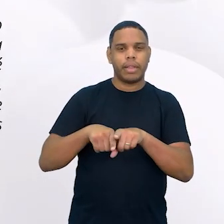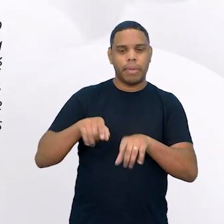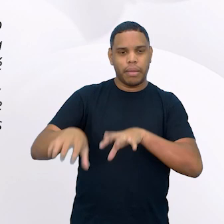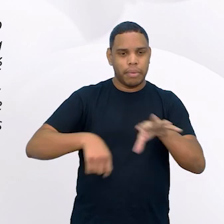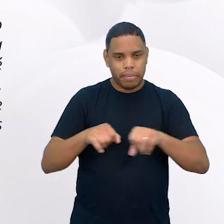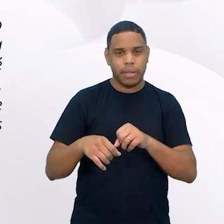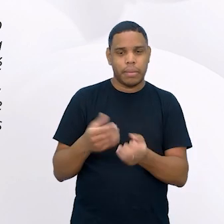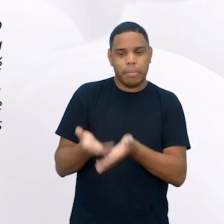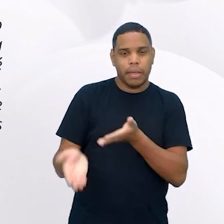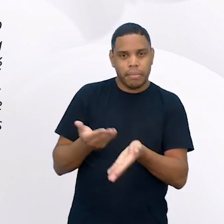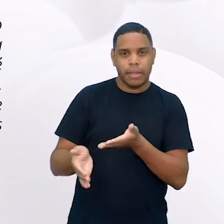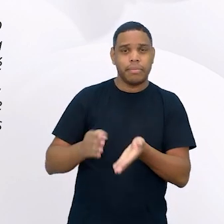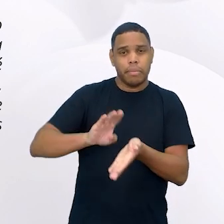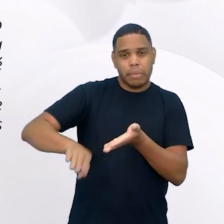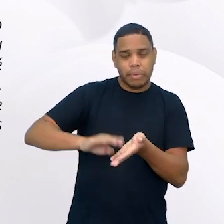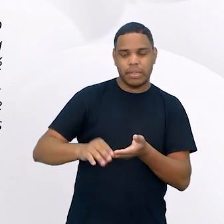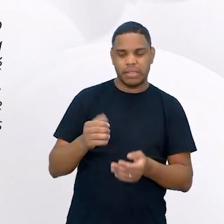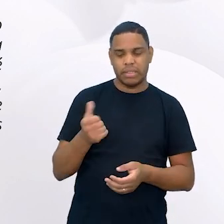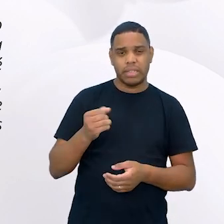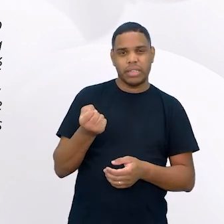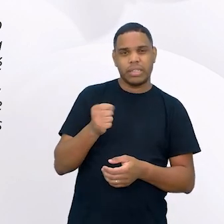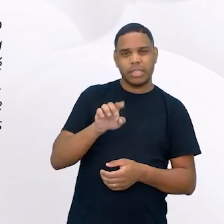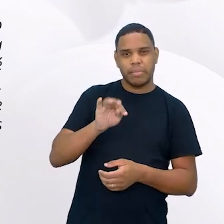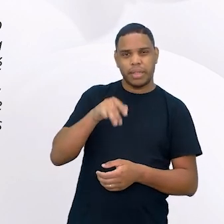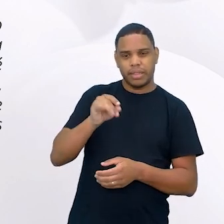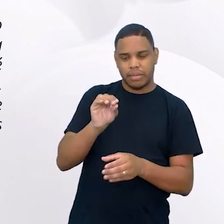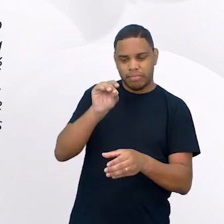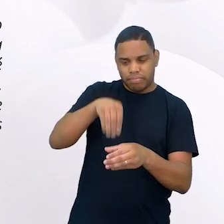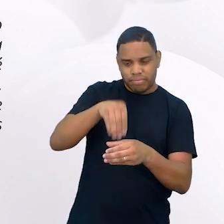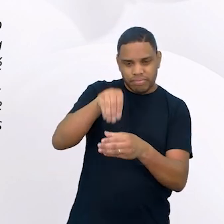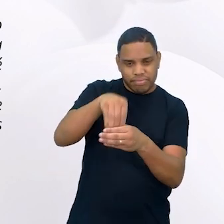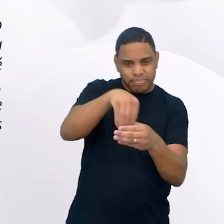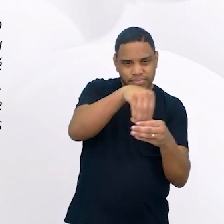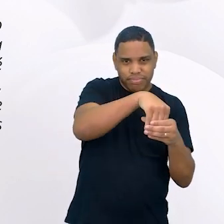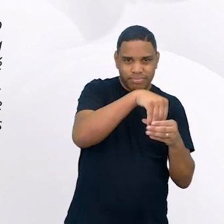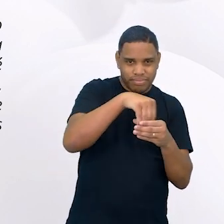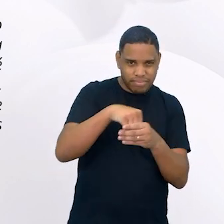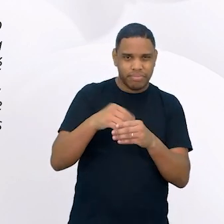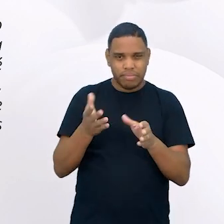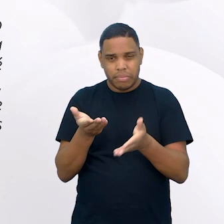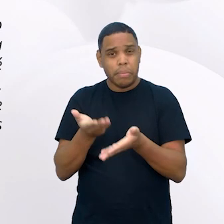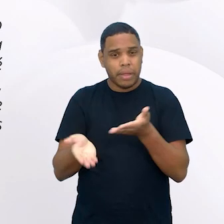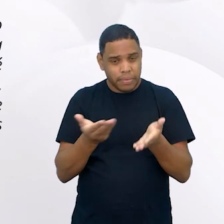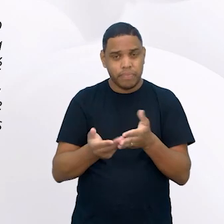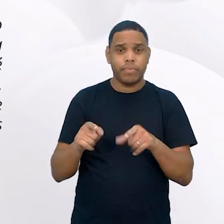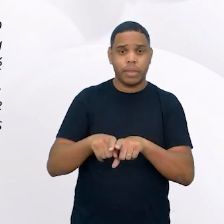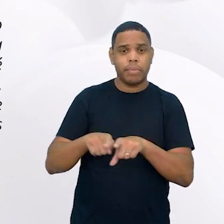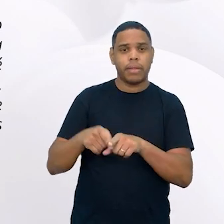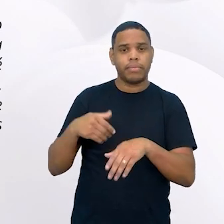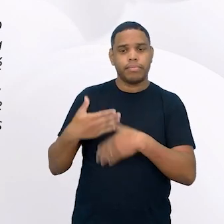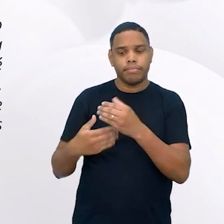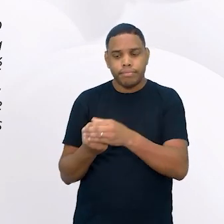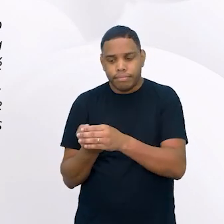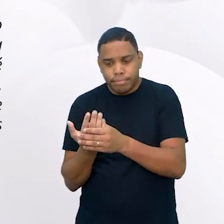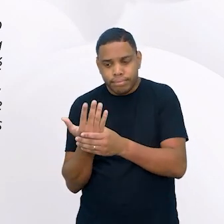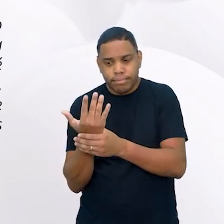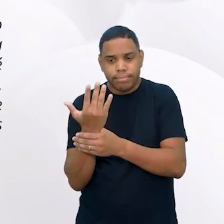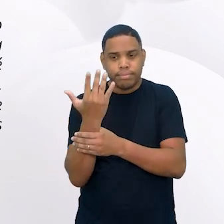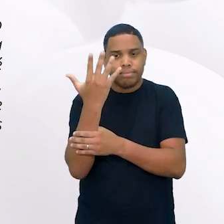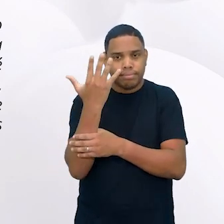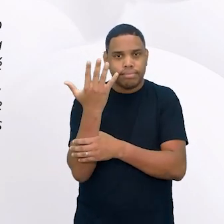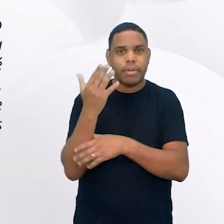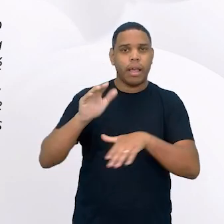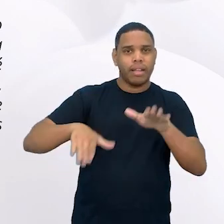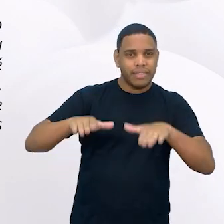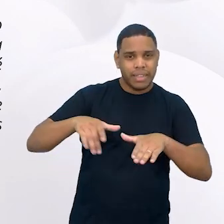10%, né? A plantação, às vezes, uma semente mal armazenada, enfim, alguma coisa assim, e o próprio processo de plantação,